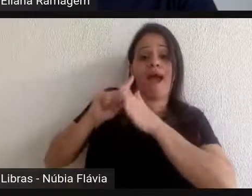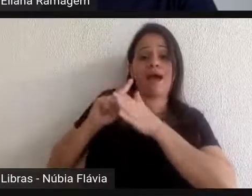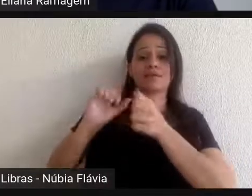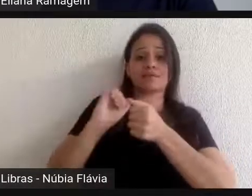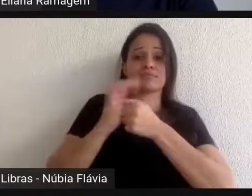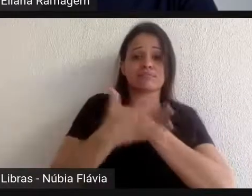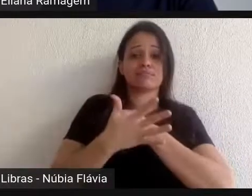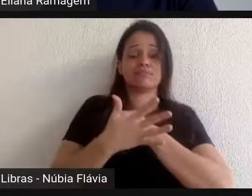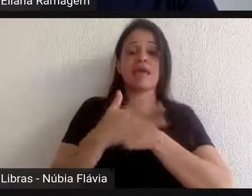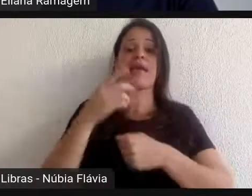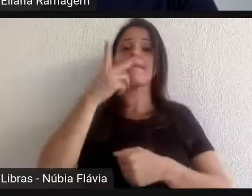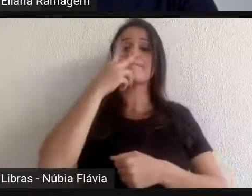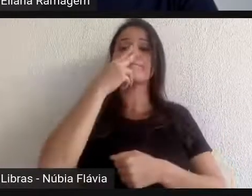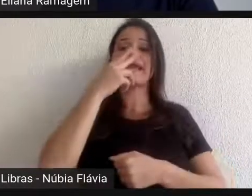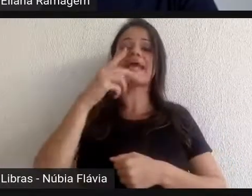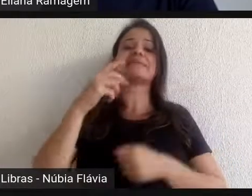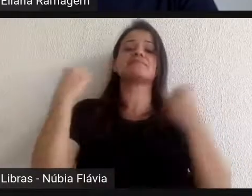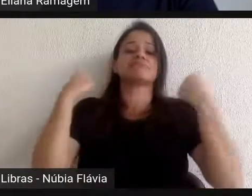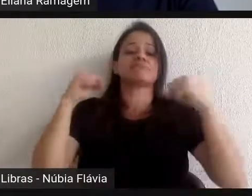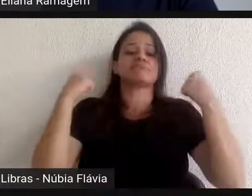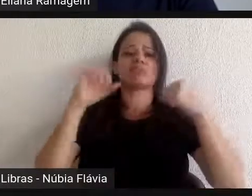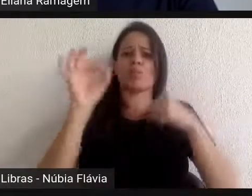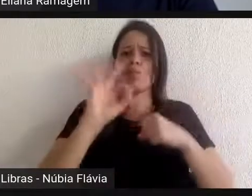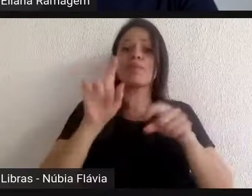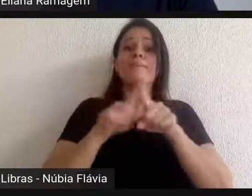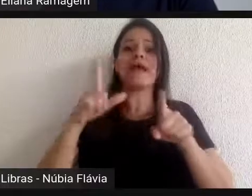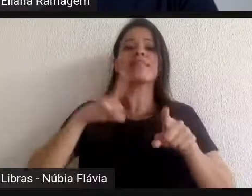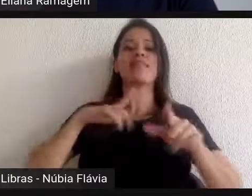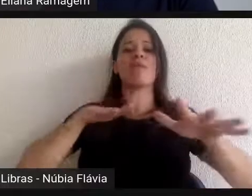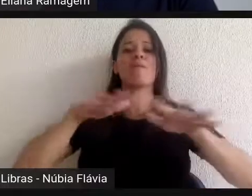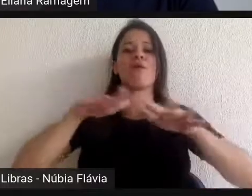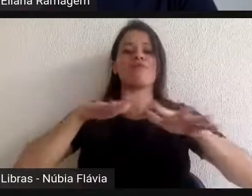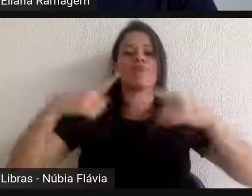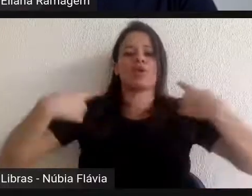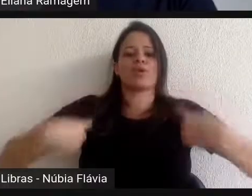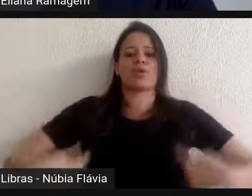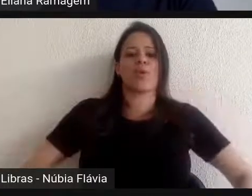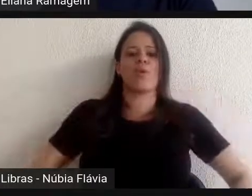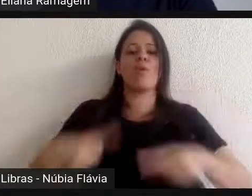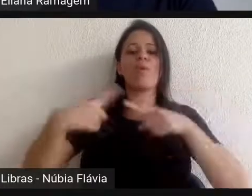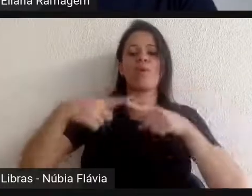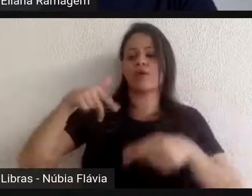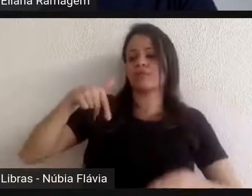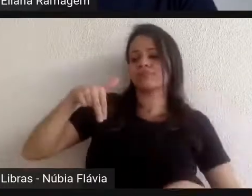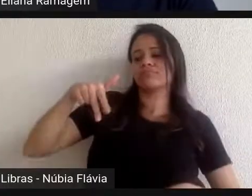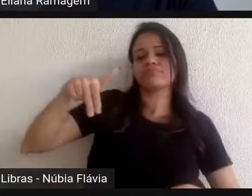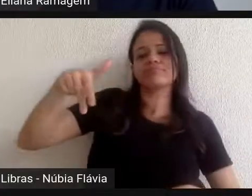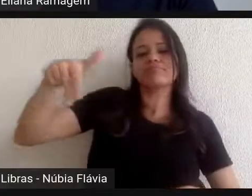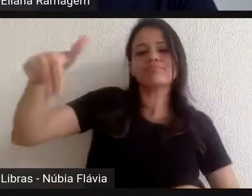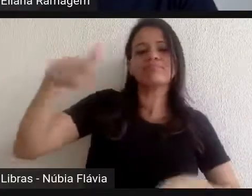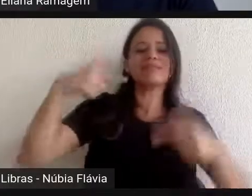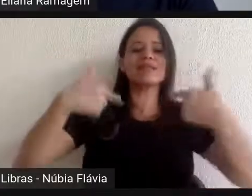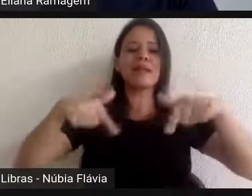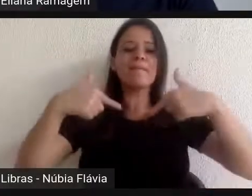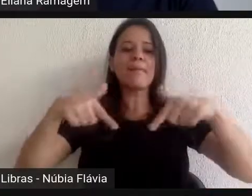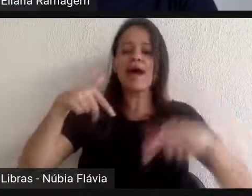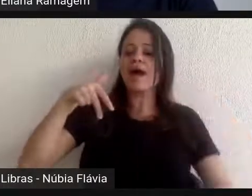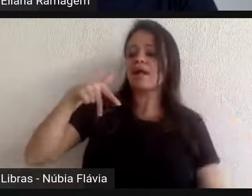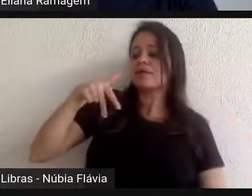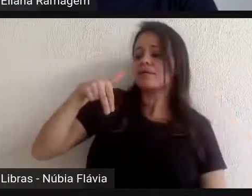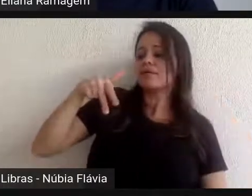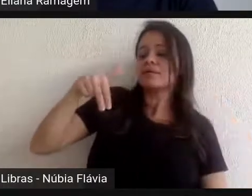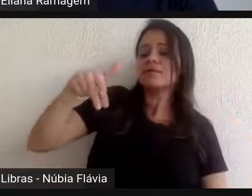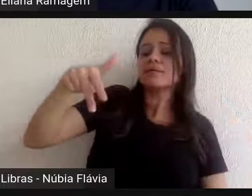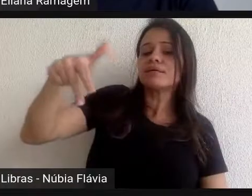seja, por menor que fosse a sua prática de atividades físicas, você ainda saía para ir no